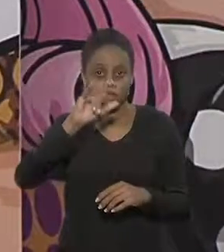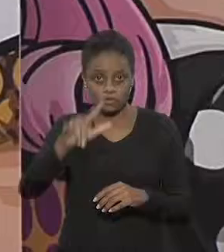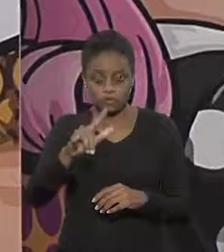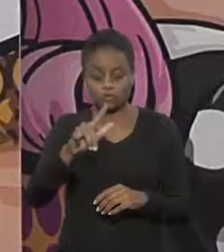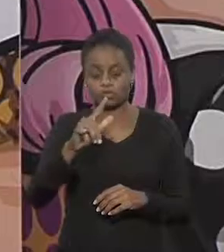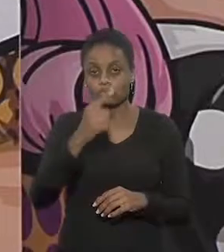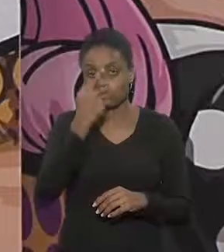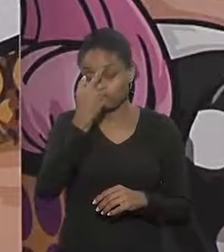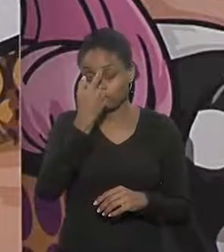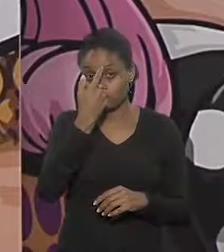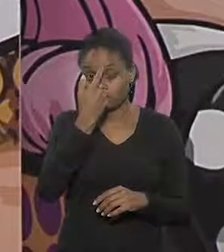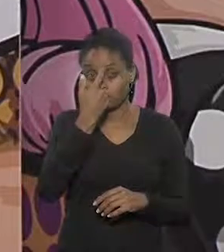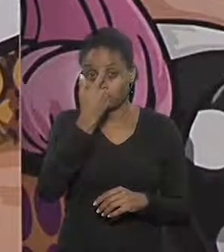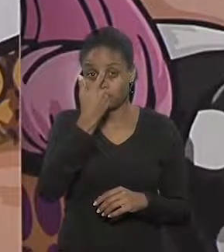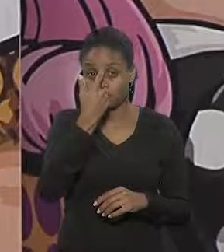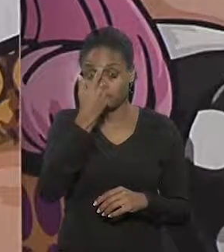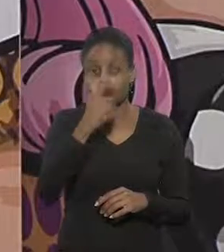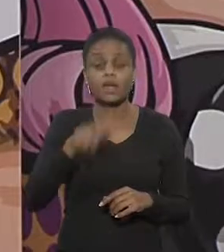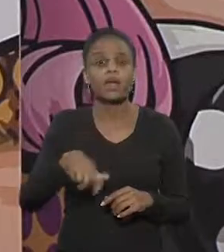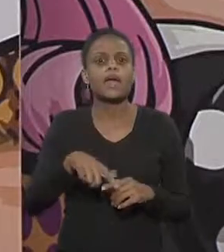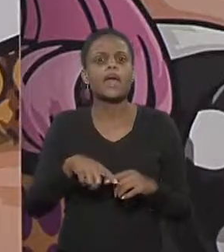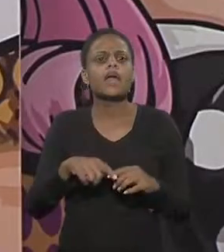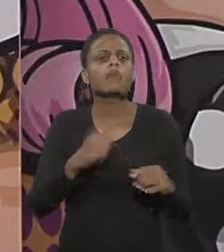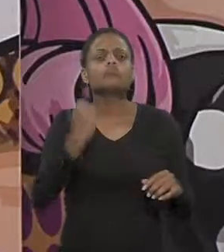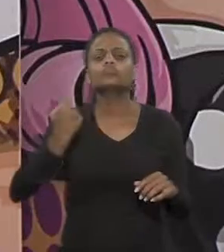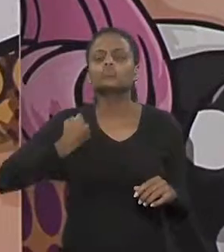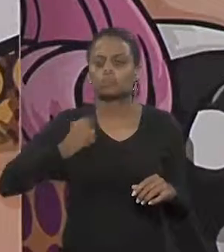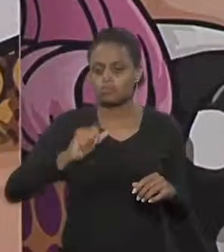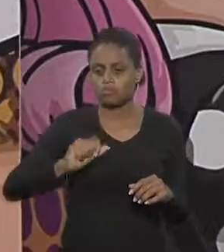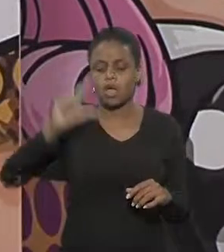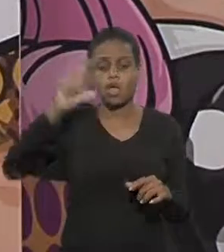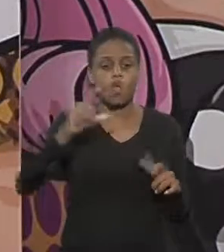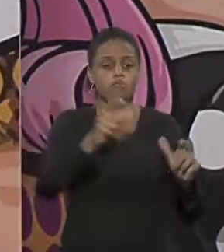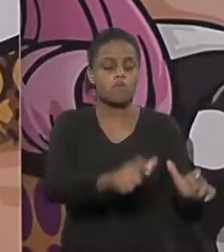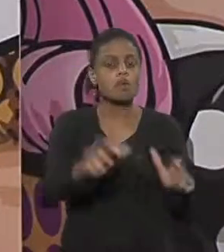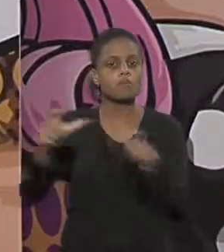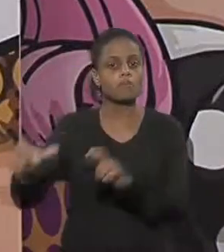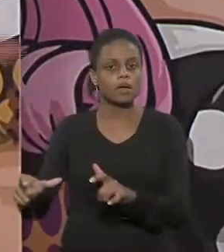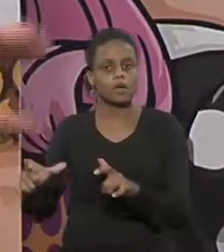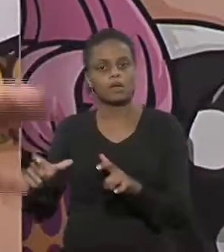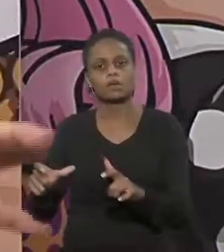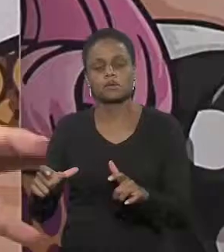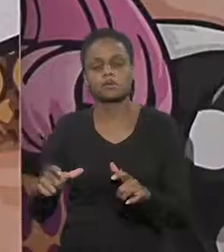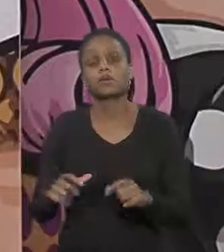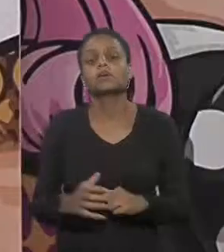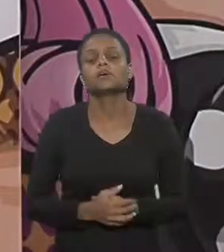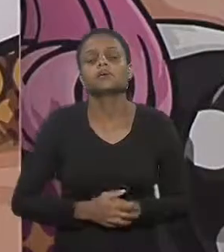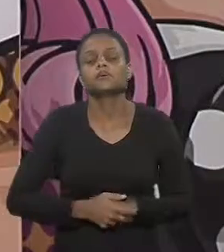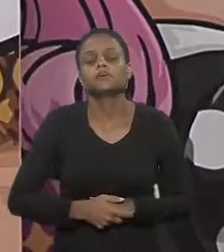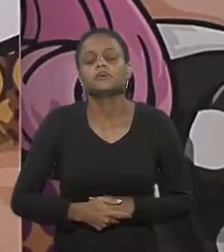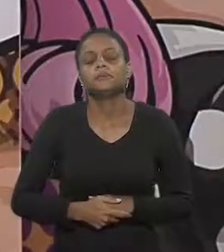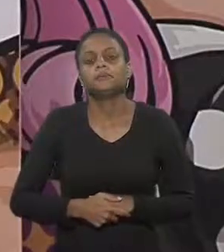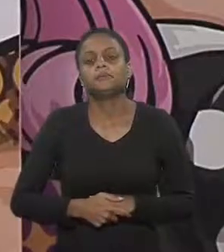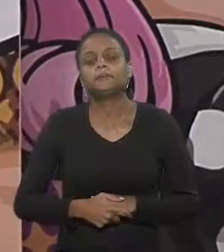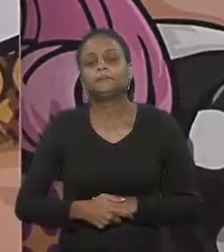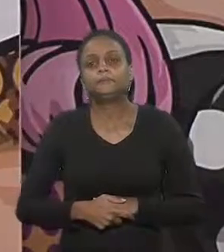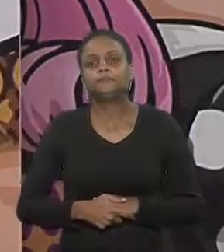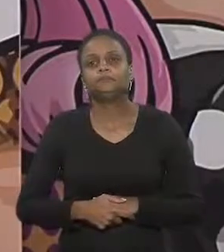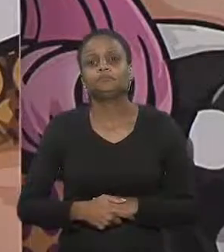registros da Polícia Civil, do Estado do Rio, é justamente um número maior de registros nessas regiões